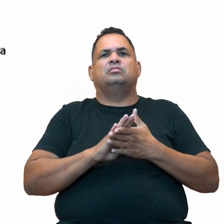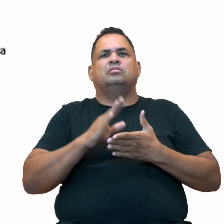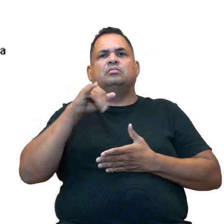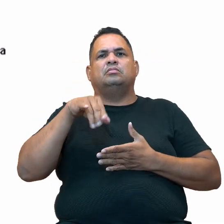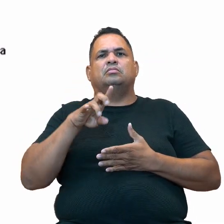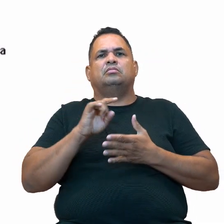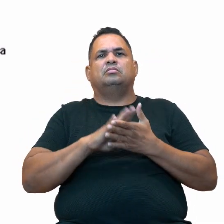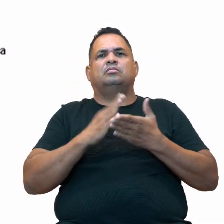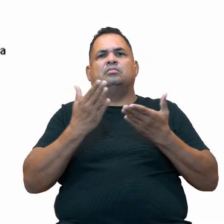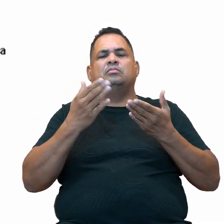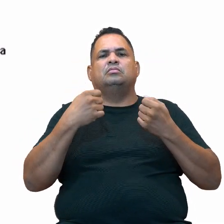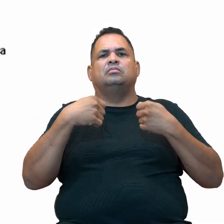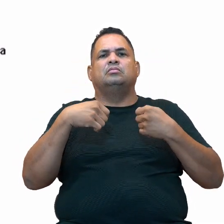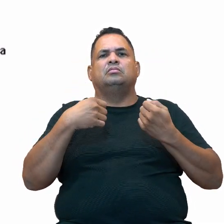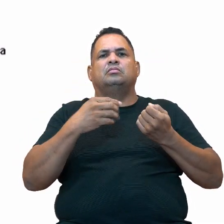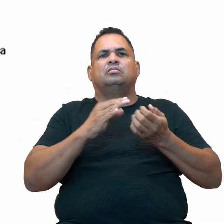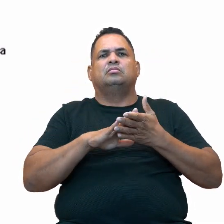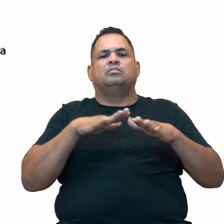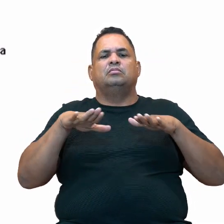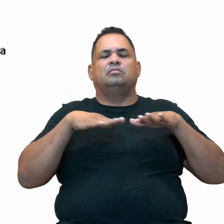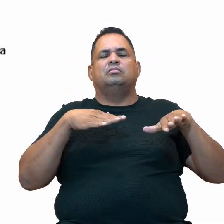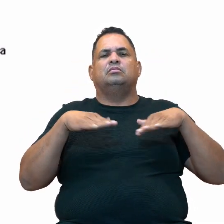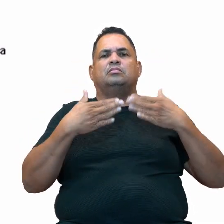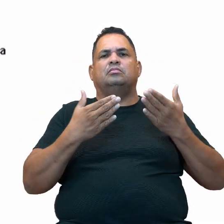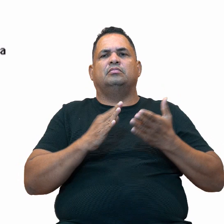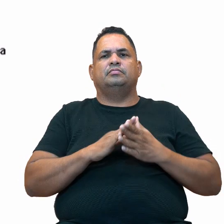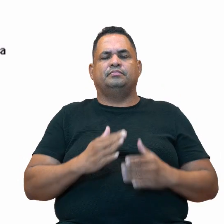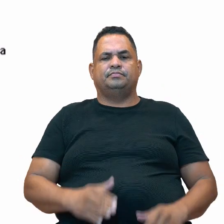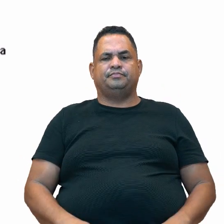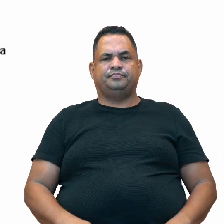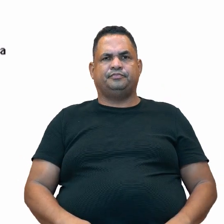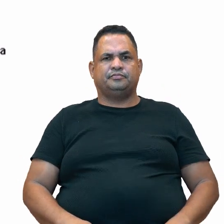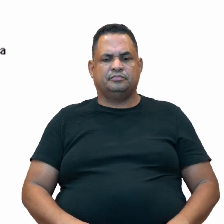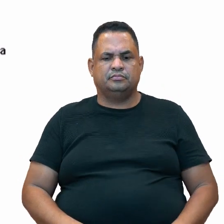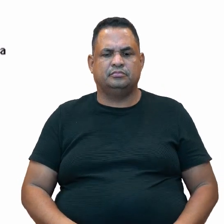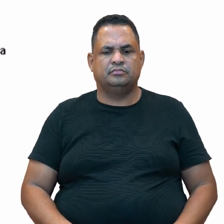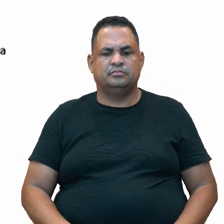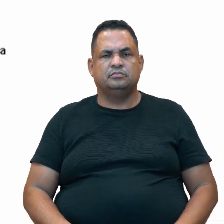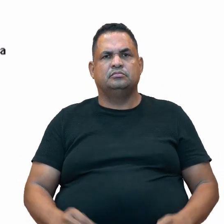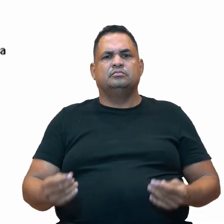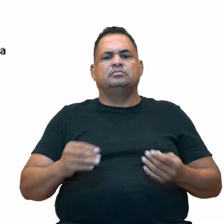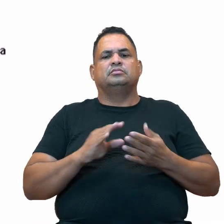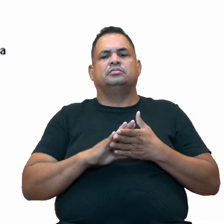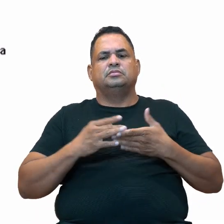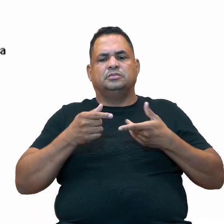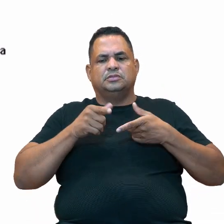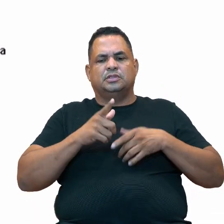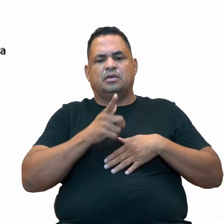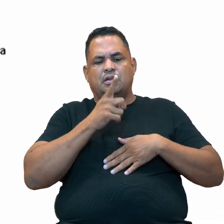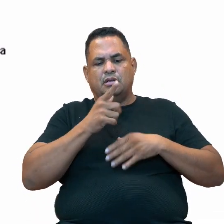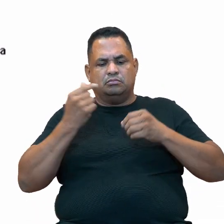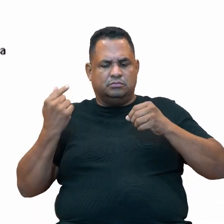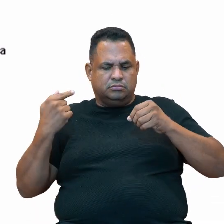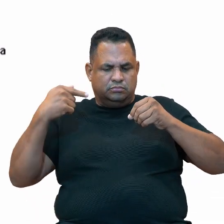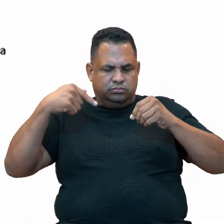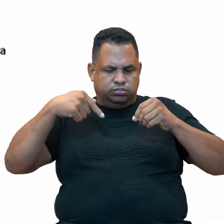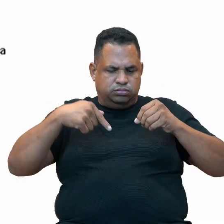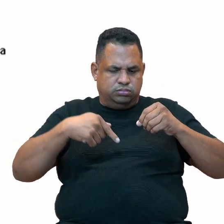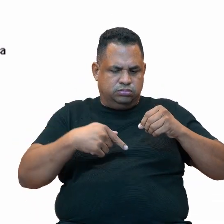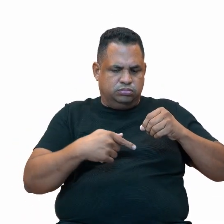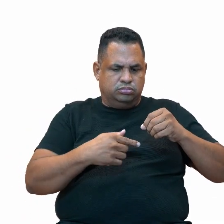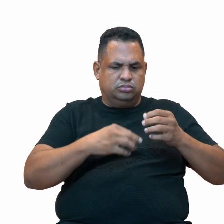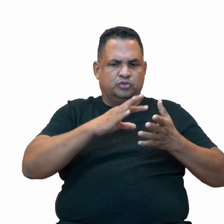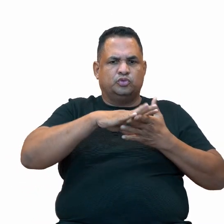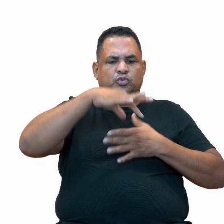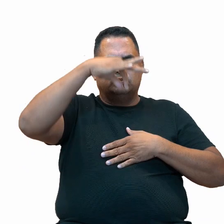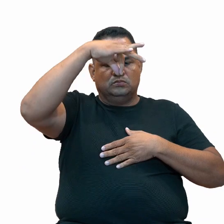energia necessária para esse movimento, para que esse espermatozoide saia lá do aparelho genital masculino e chegue nas tubas uterinas e encontre o ovócito